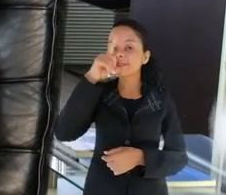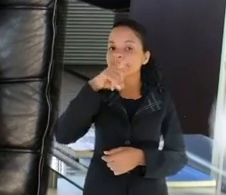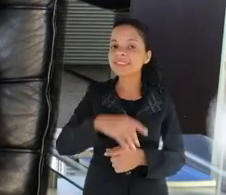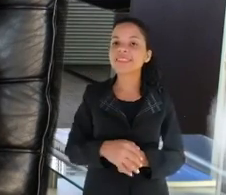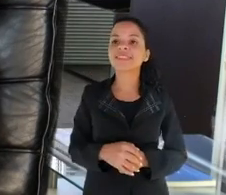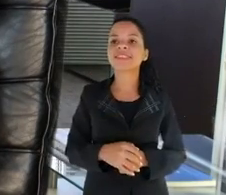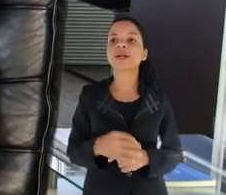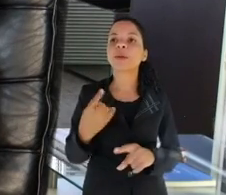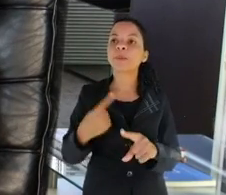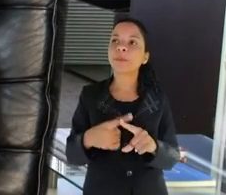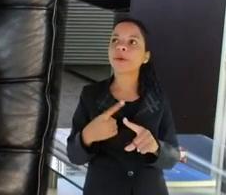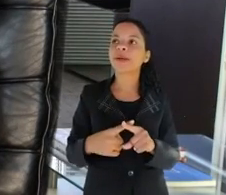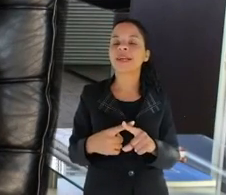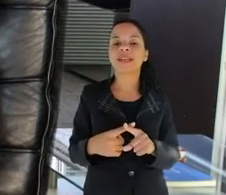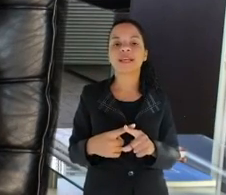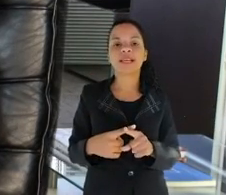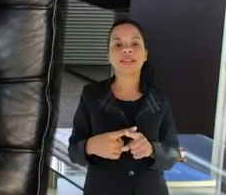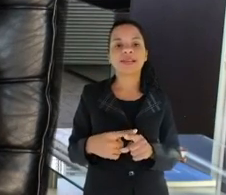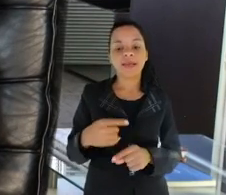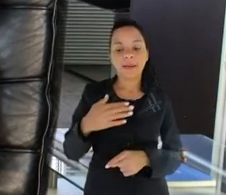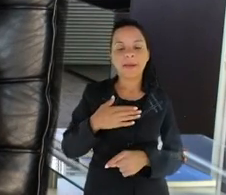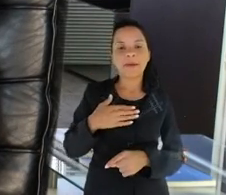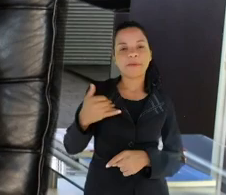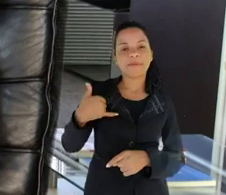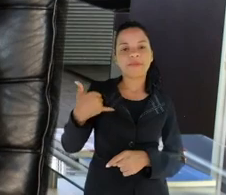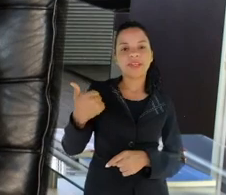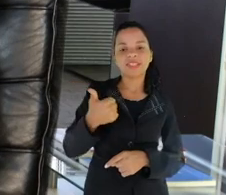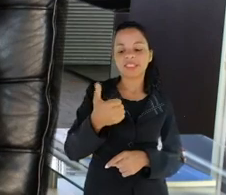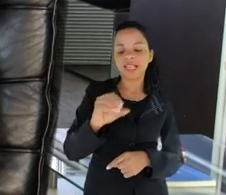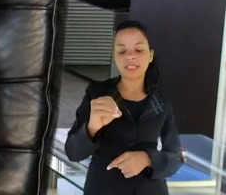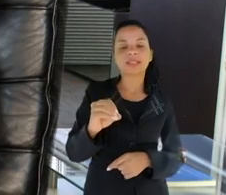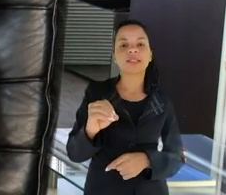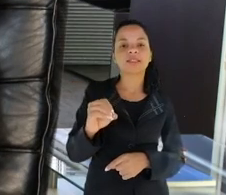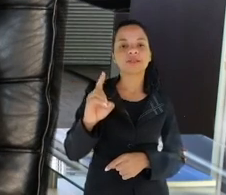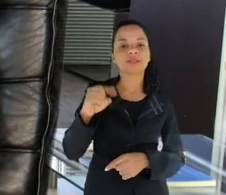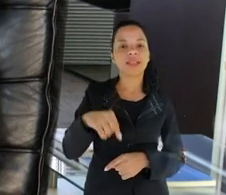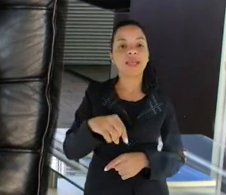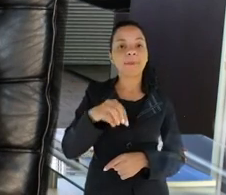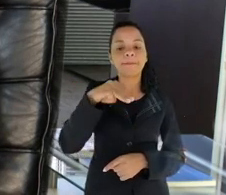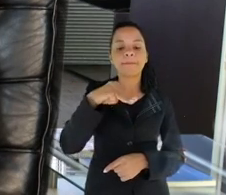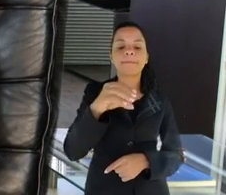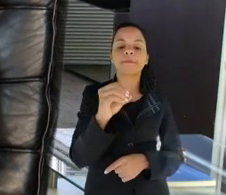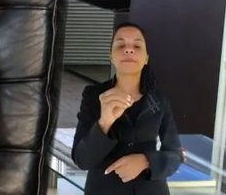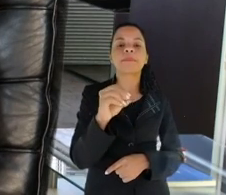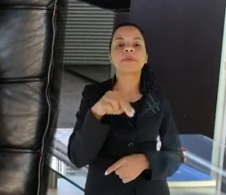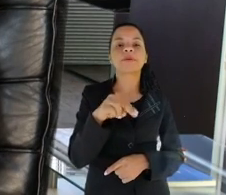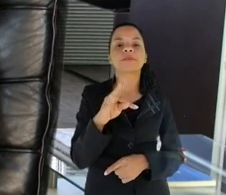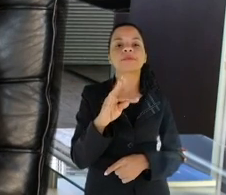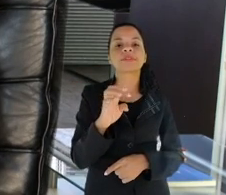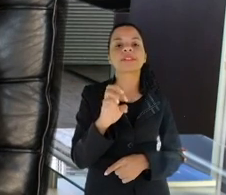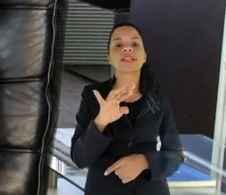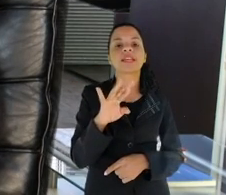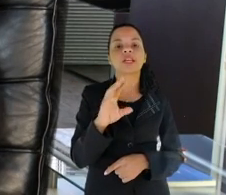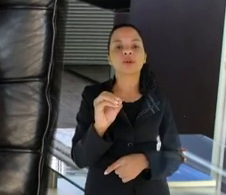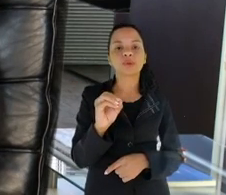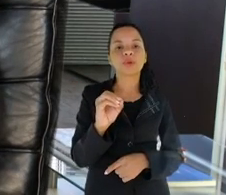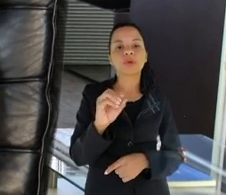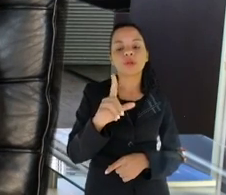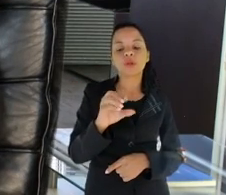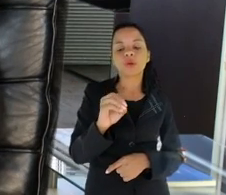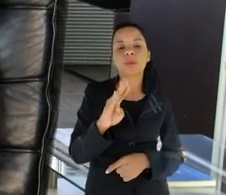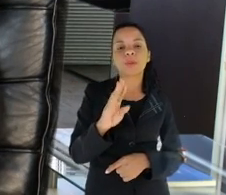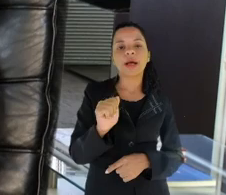o marcante mesmo foi Monteiro Lobato, é claro, né? E de lá para cá, eu apaixonei